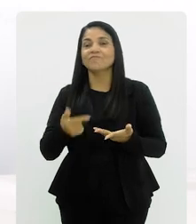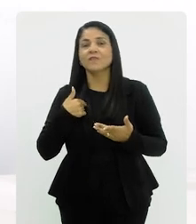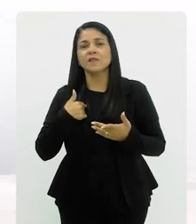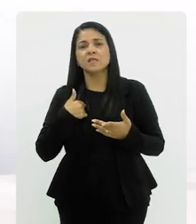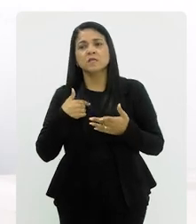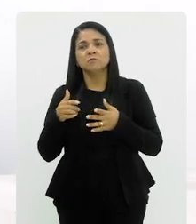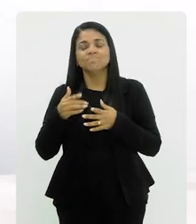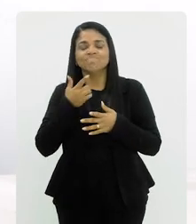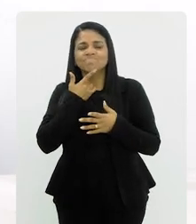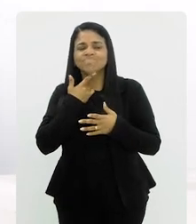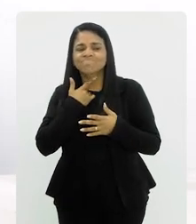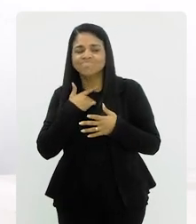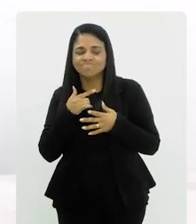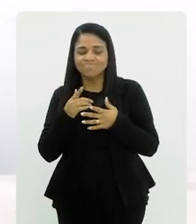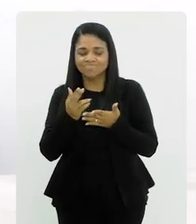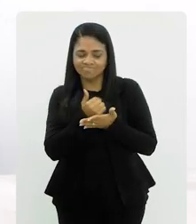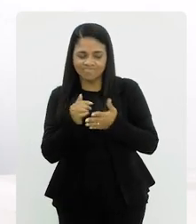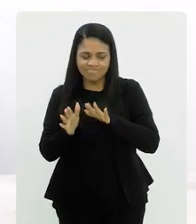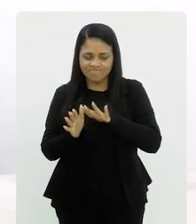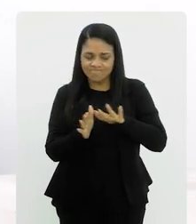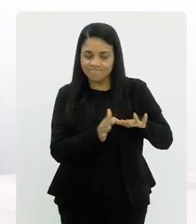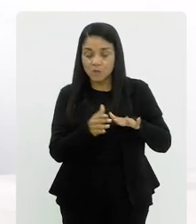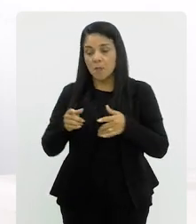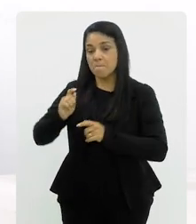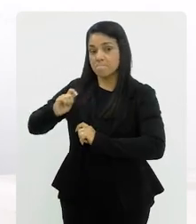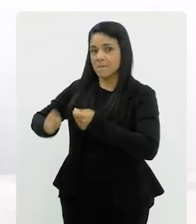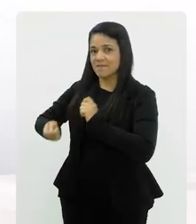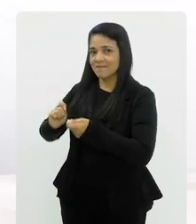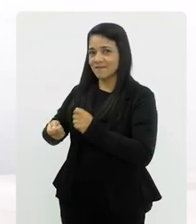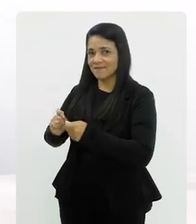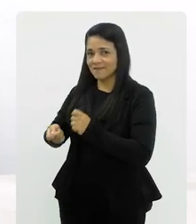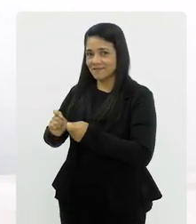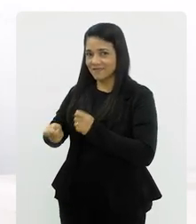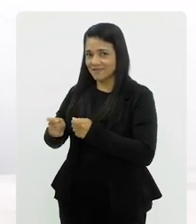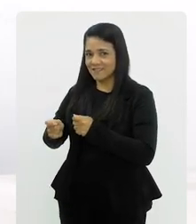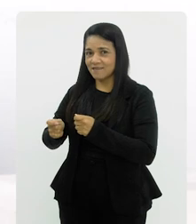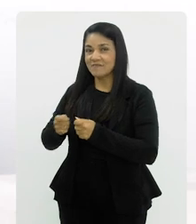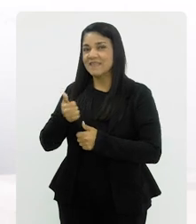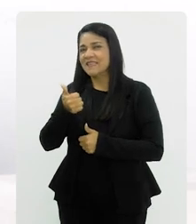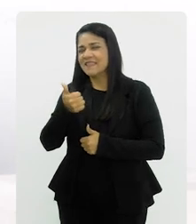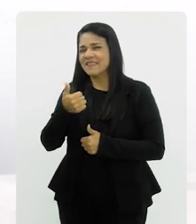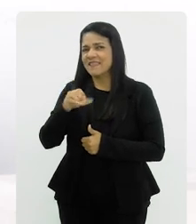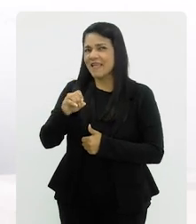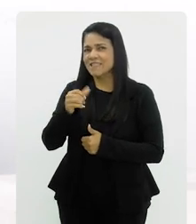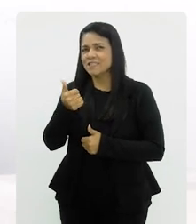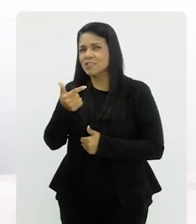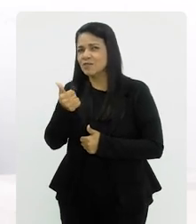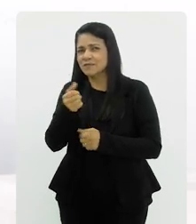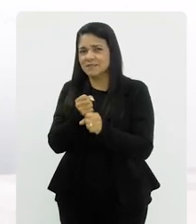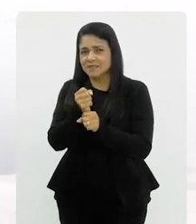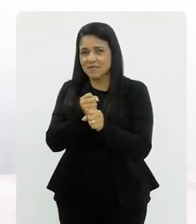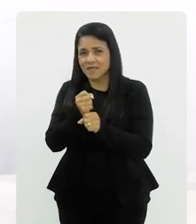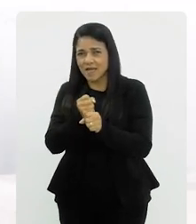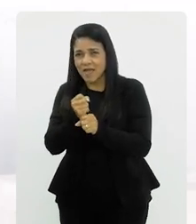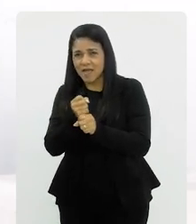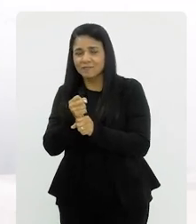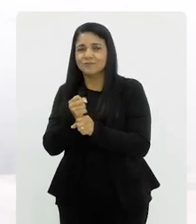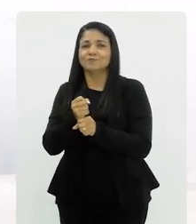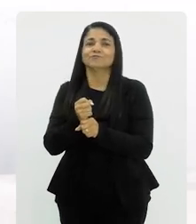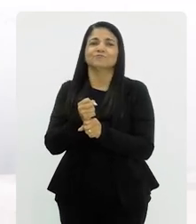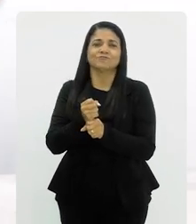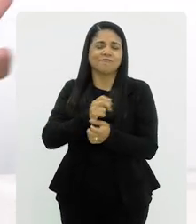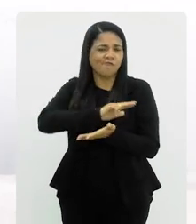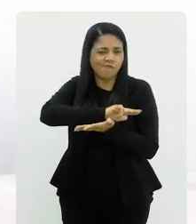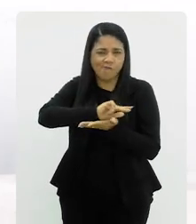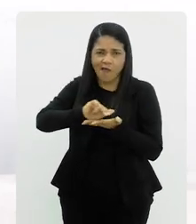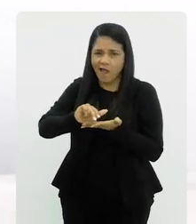eu deixei esse desejo um pouco de lado e fui para a bateria. E fiquei tocando em bateria de escola de samba durante 10, 12 anos. Na bateria da Tucuruvi, na bateria do Colorado,